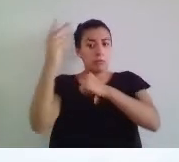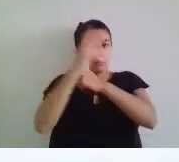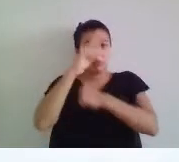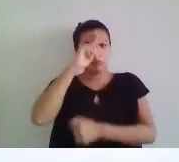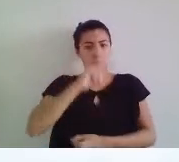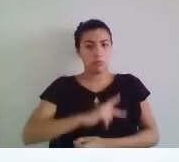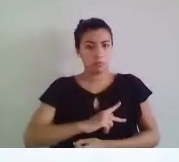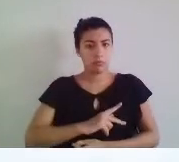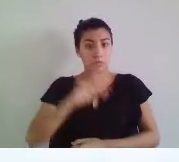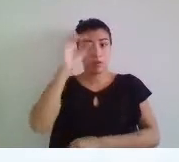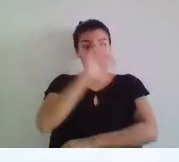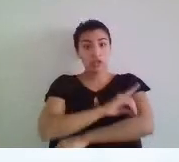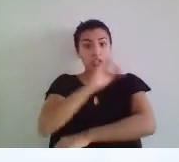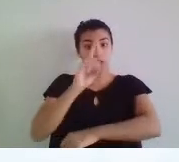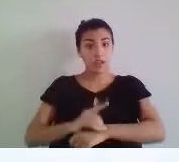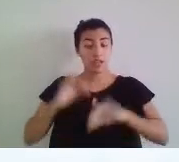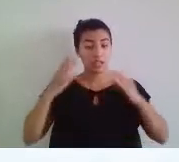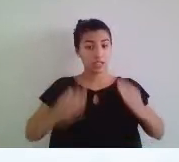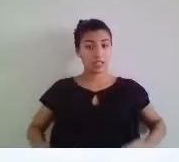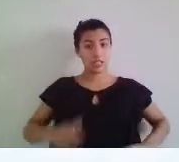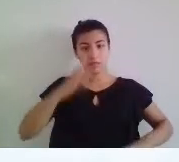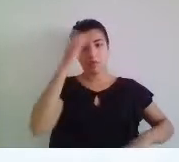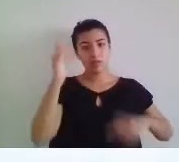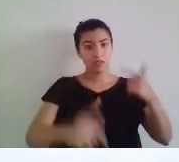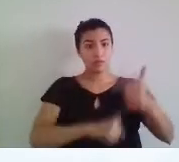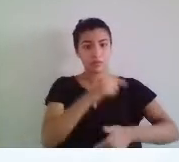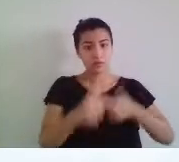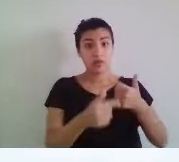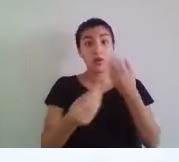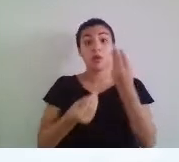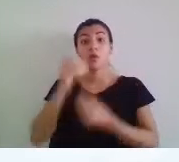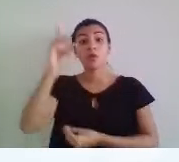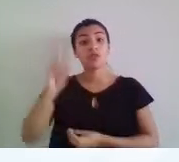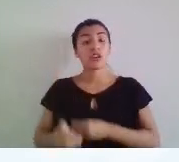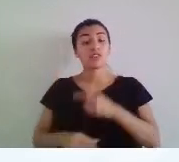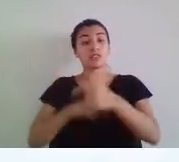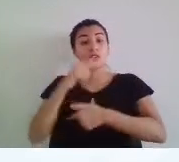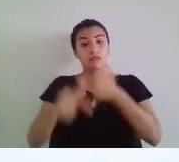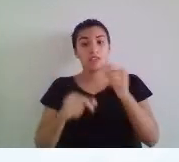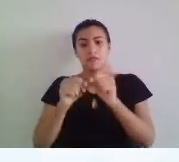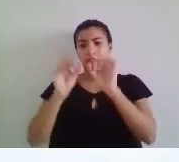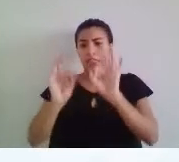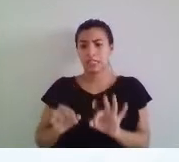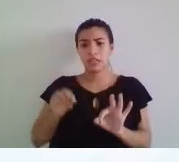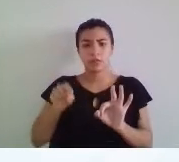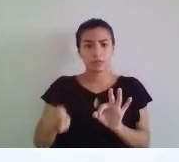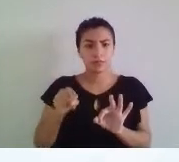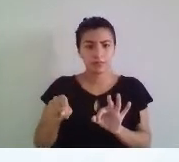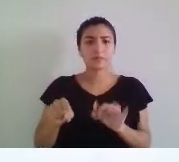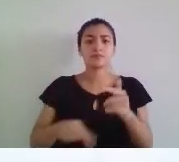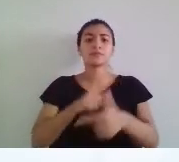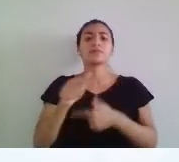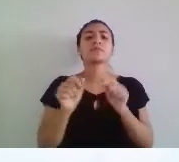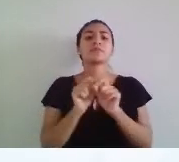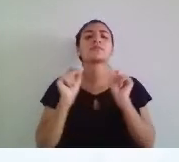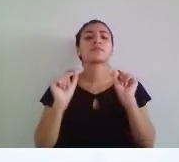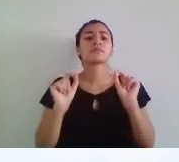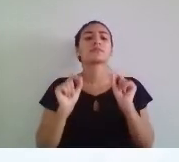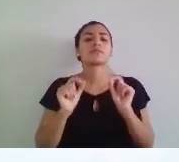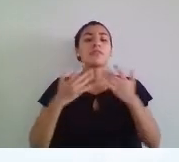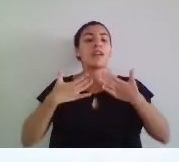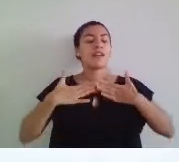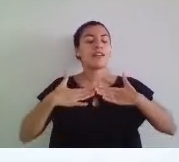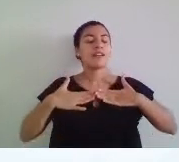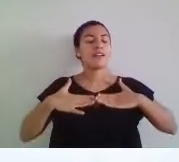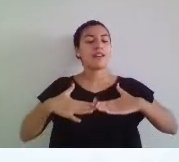dignidade e a cidadania da classe trabalhadora, mas quando o direito do trabalho faz isso, garante direitos à classe trabalhadora, ele faz o quê? Acalma